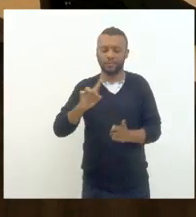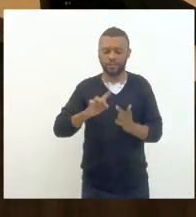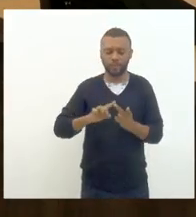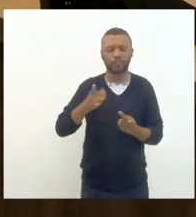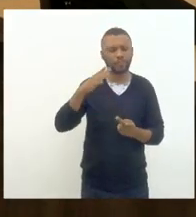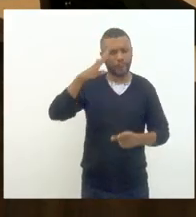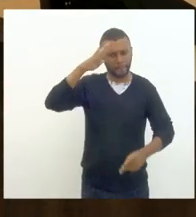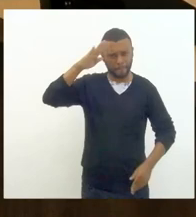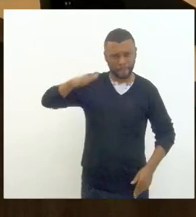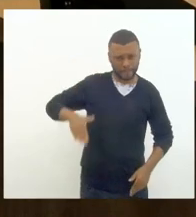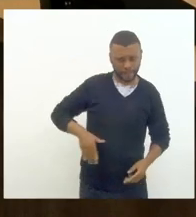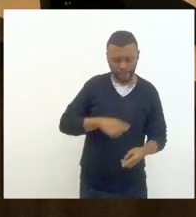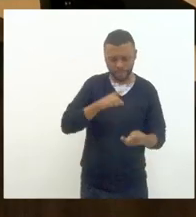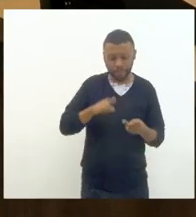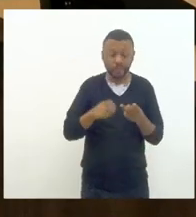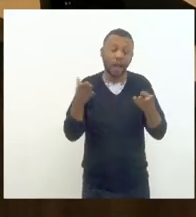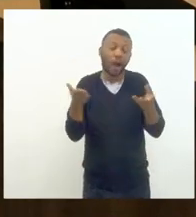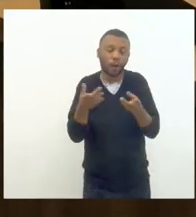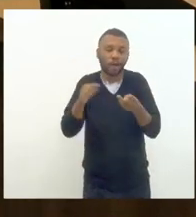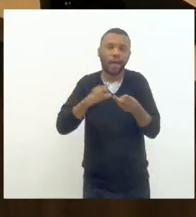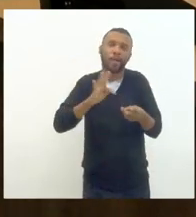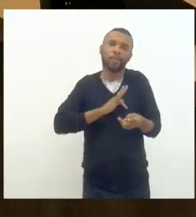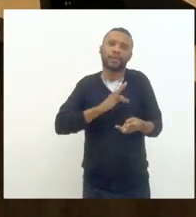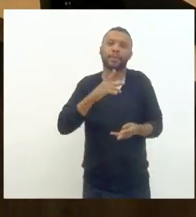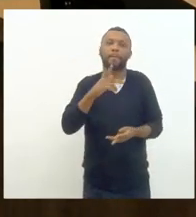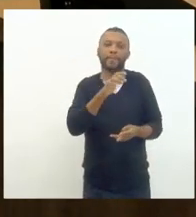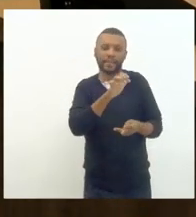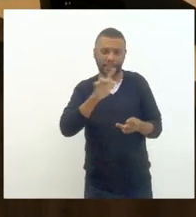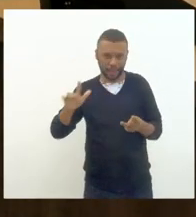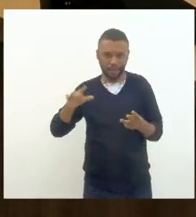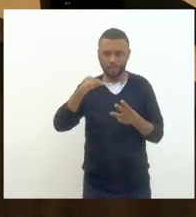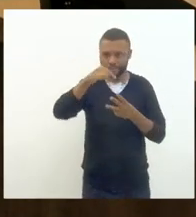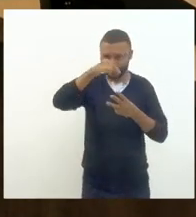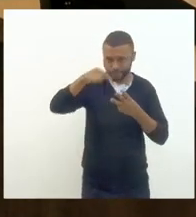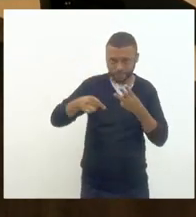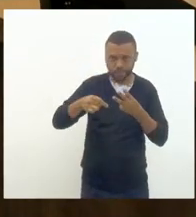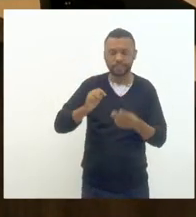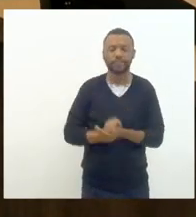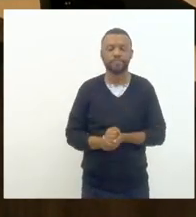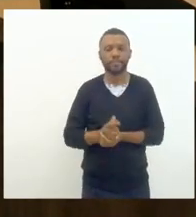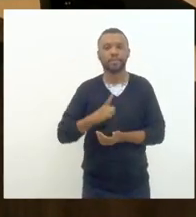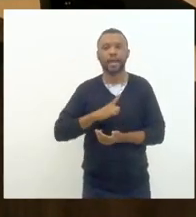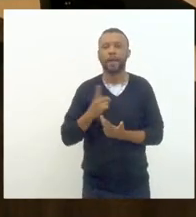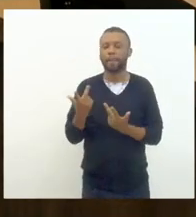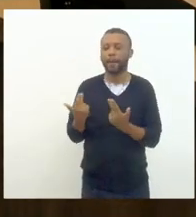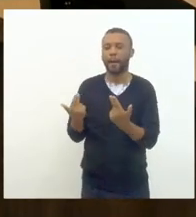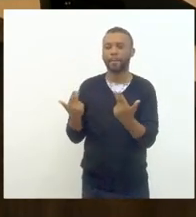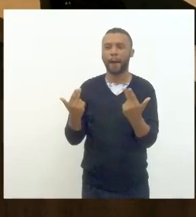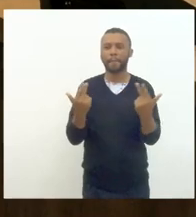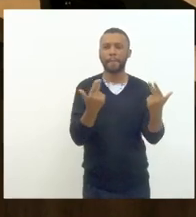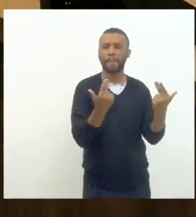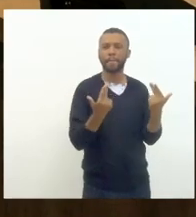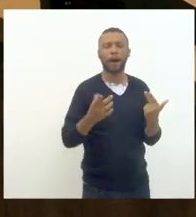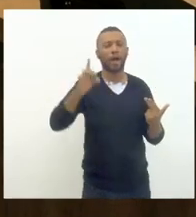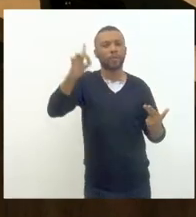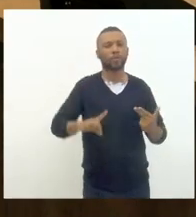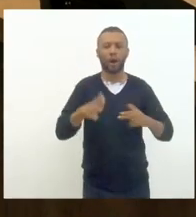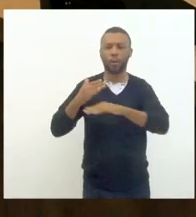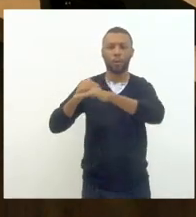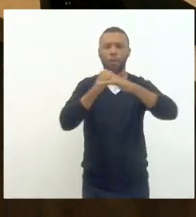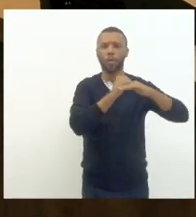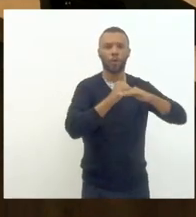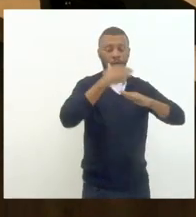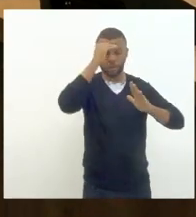Polícia Militar e agora a Polícia Penal tenham os mesmos direitos e